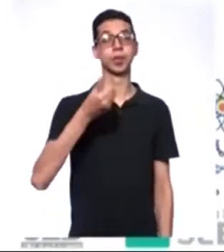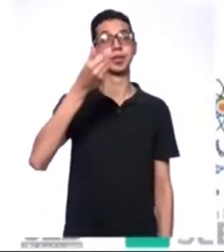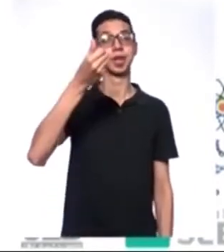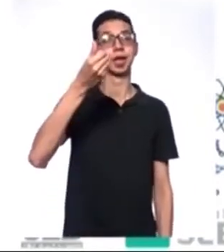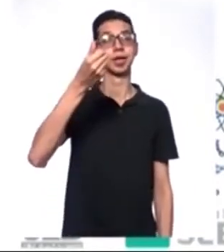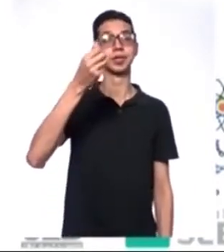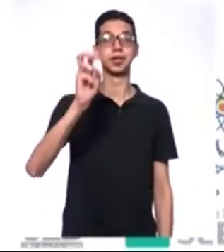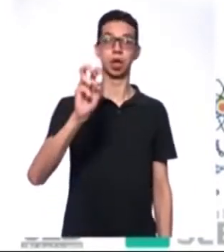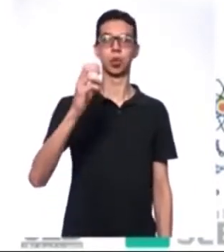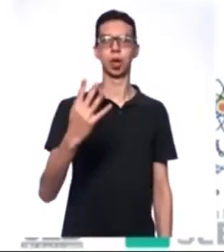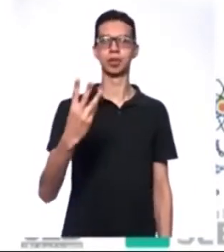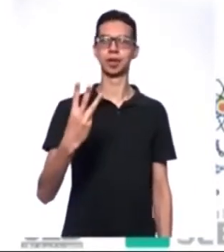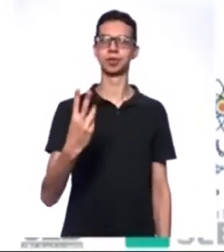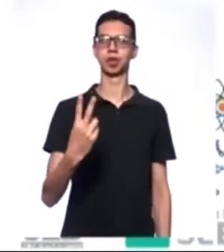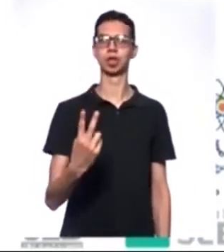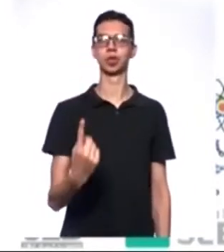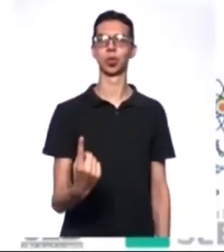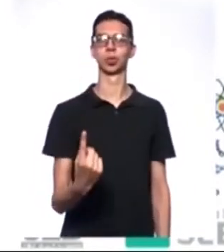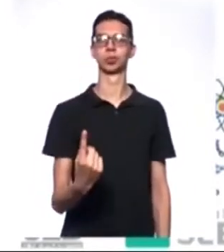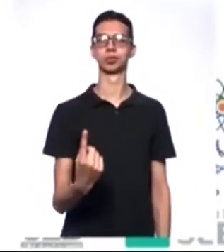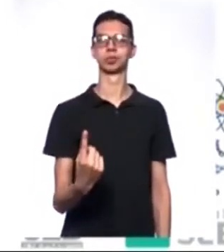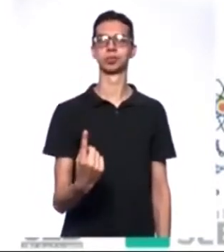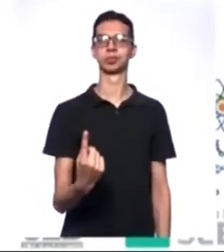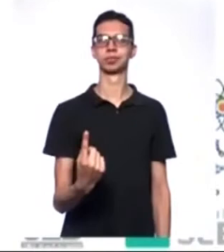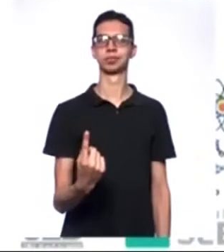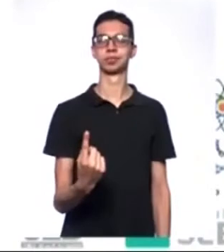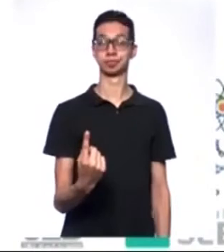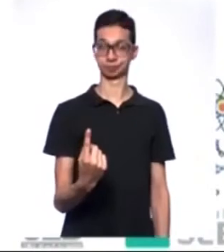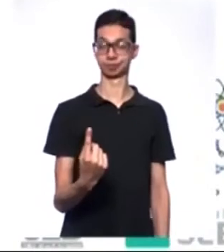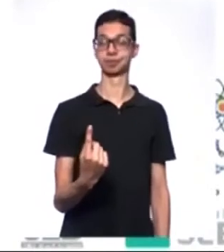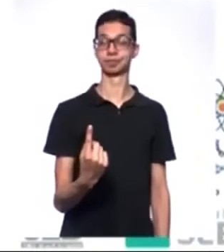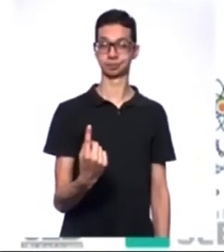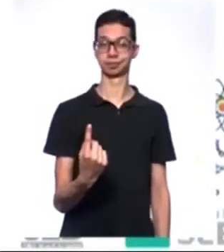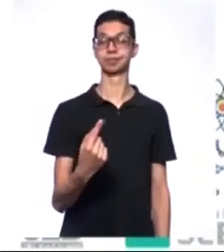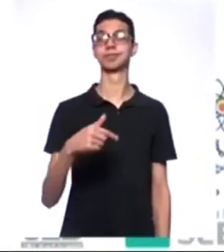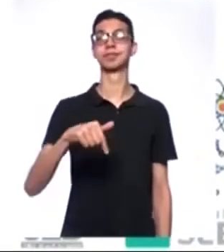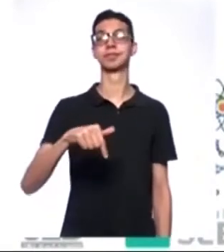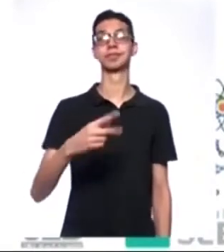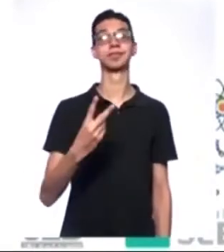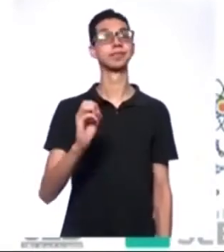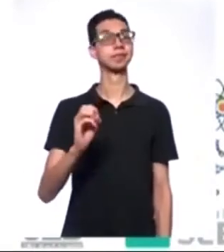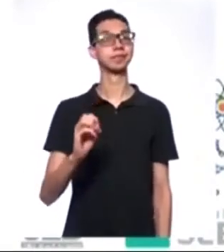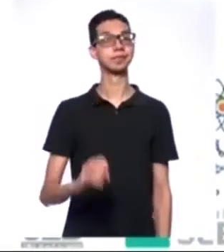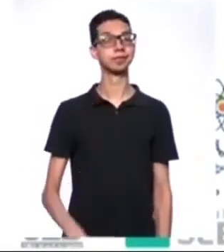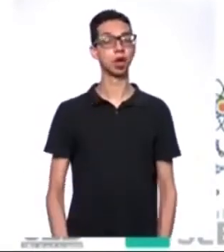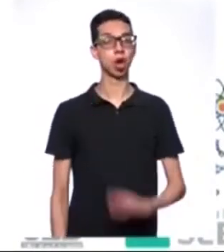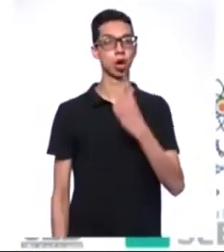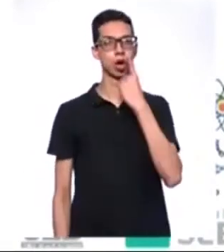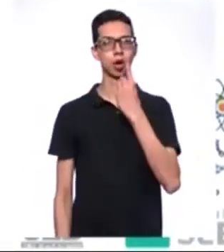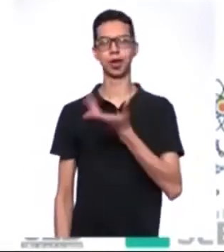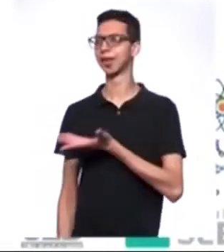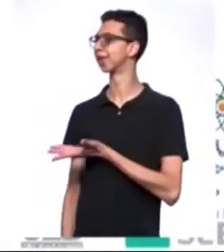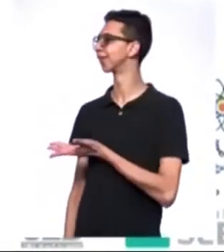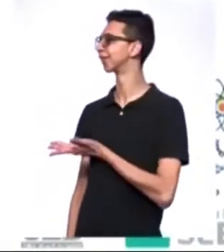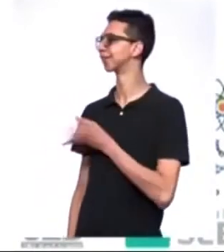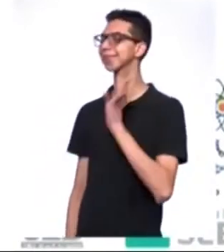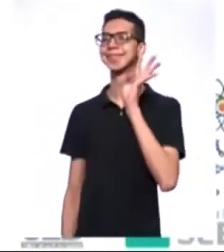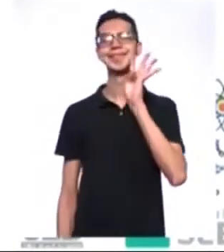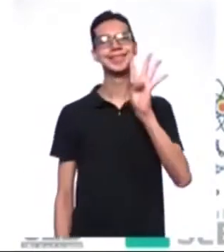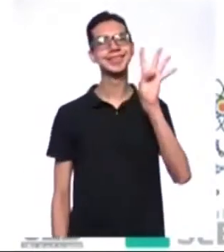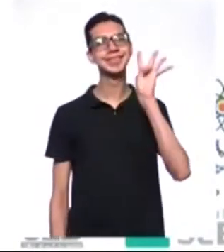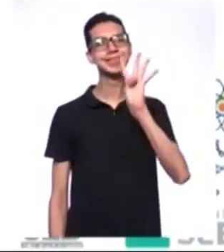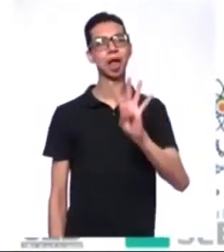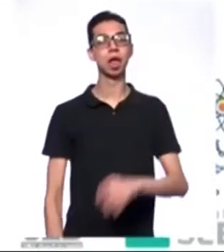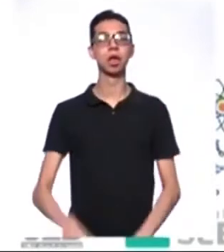lá 654321 estudar 720 Olha que legal e o